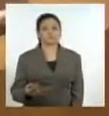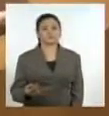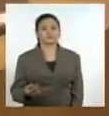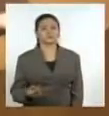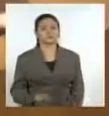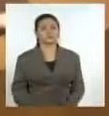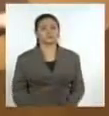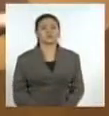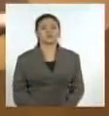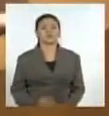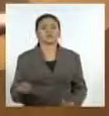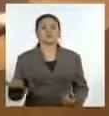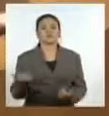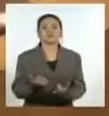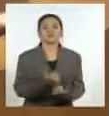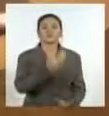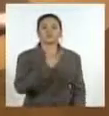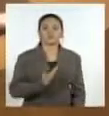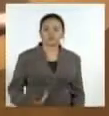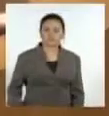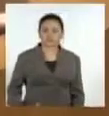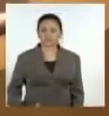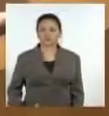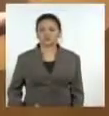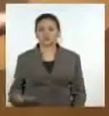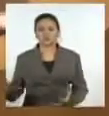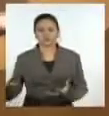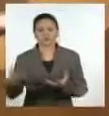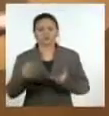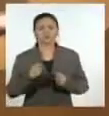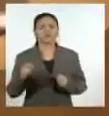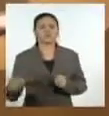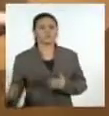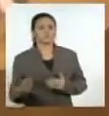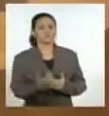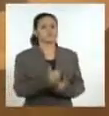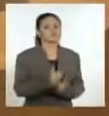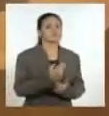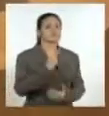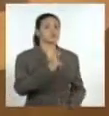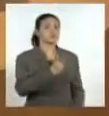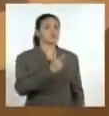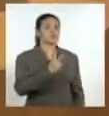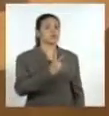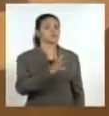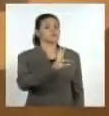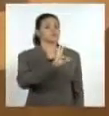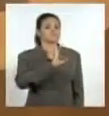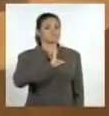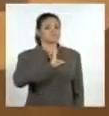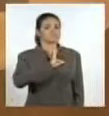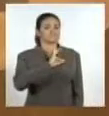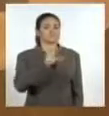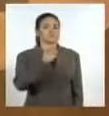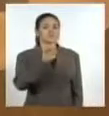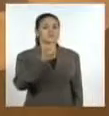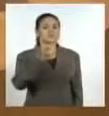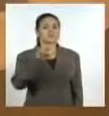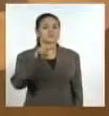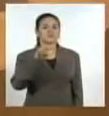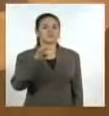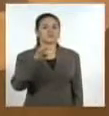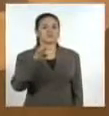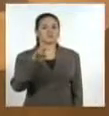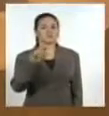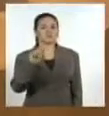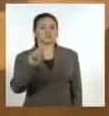então vice-governador Antônio Jorge Dino recebeu a visita de dois generais. Aí é importante ver como se